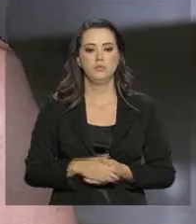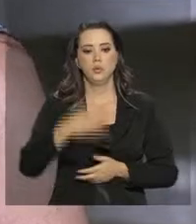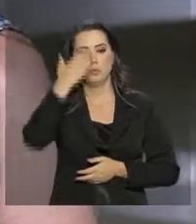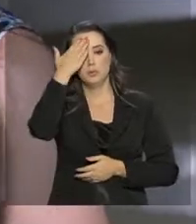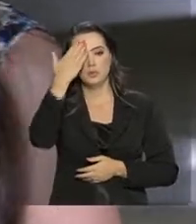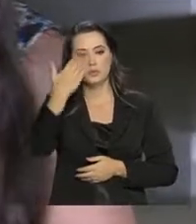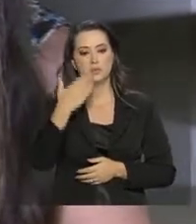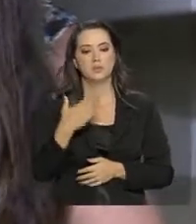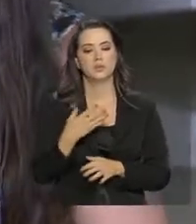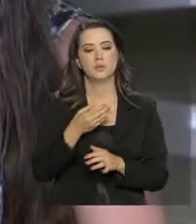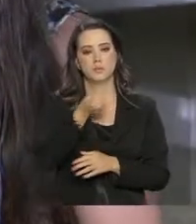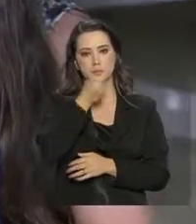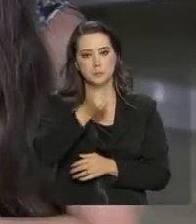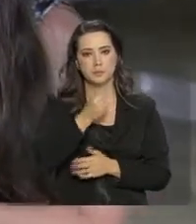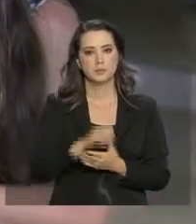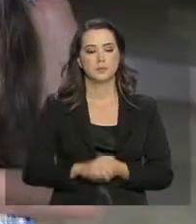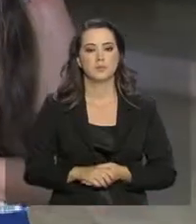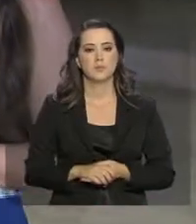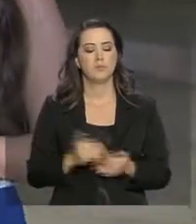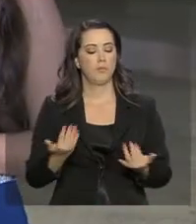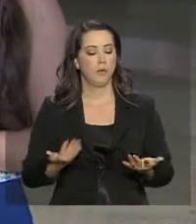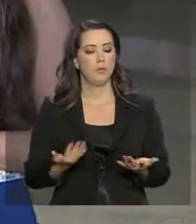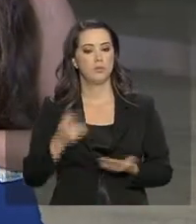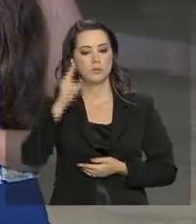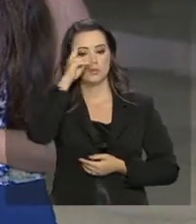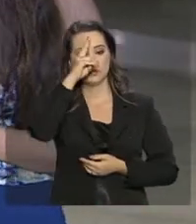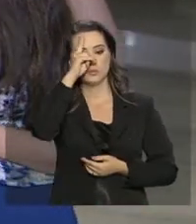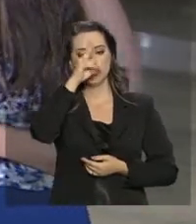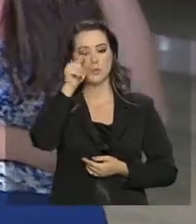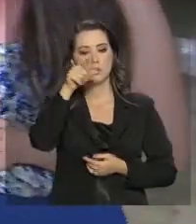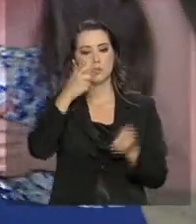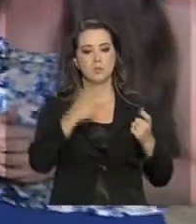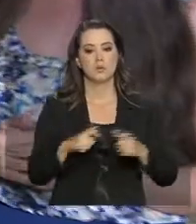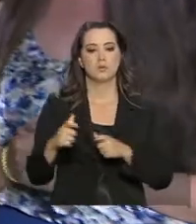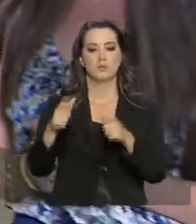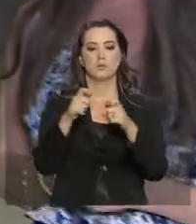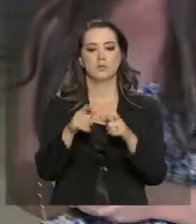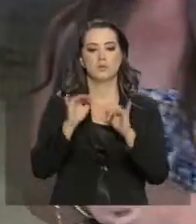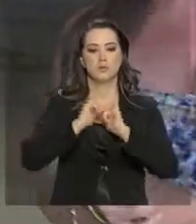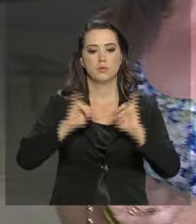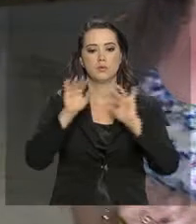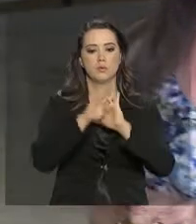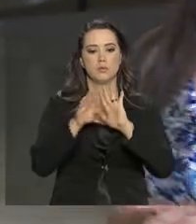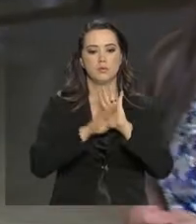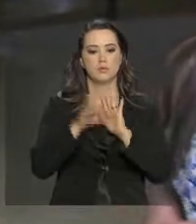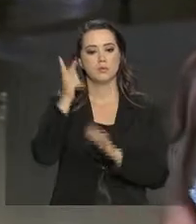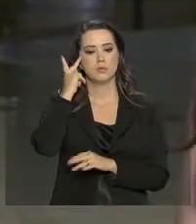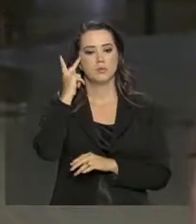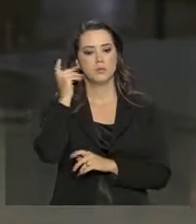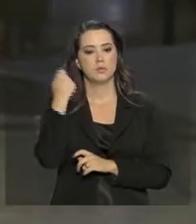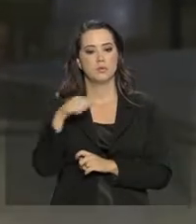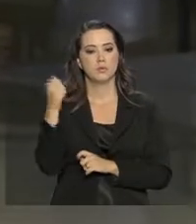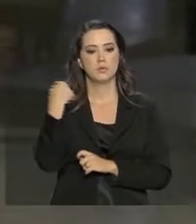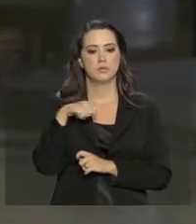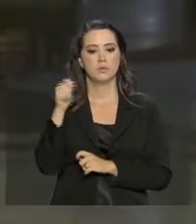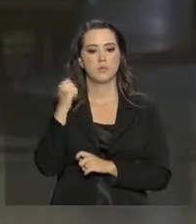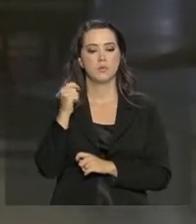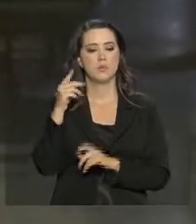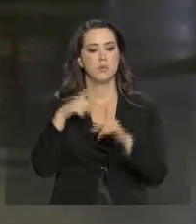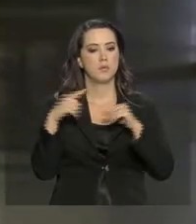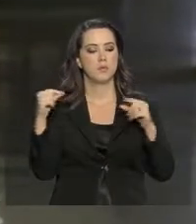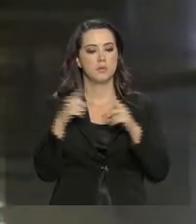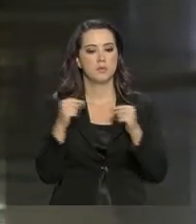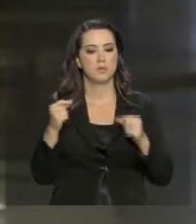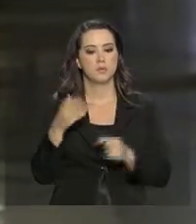entrevista lembrando que as cidades pilotos a onde haverão o lançamento será o são paulo porto alegre e brasília